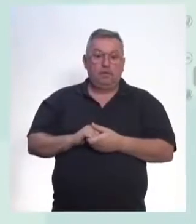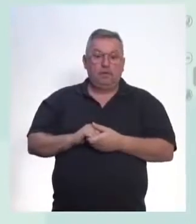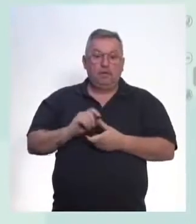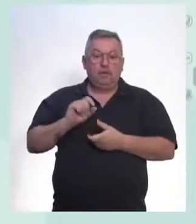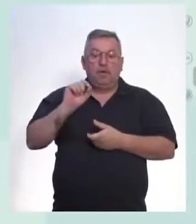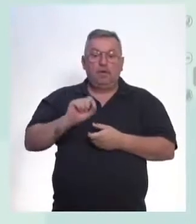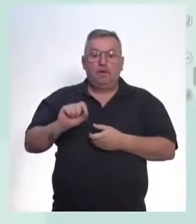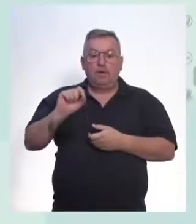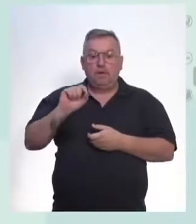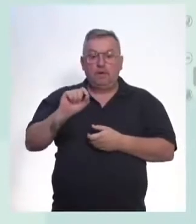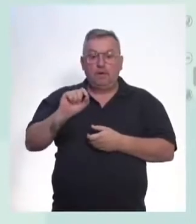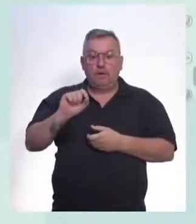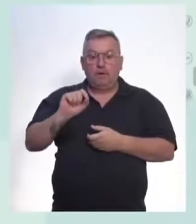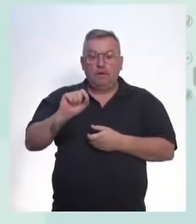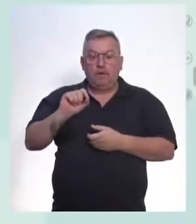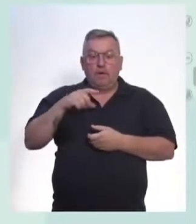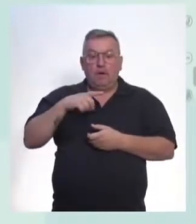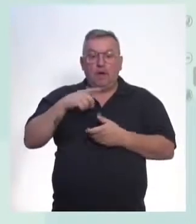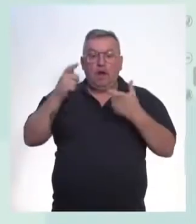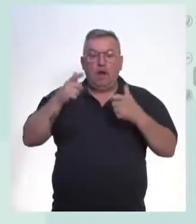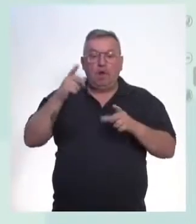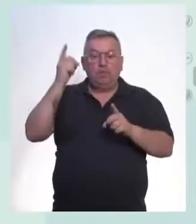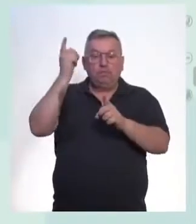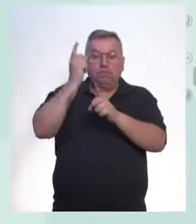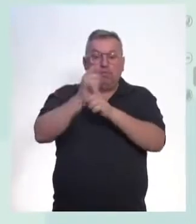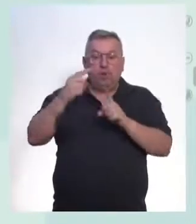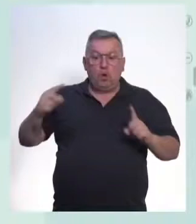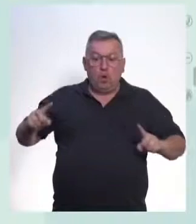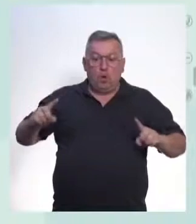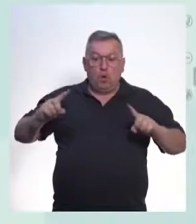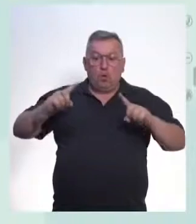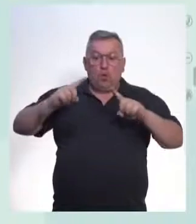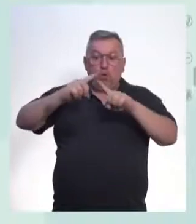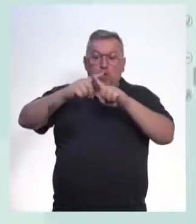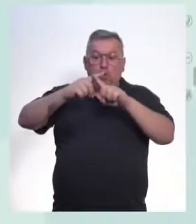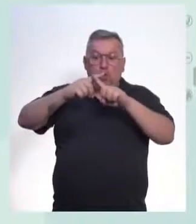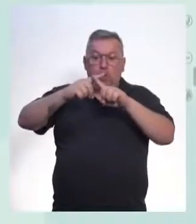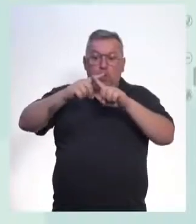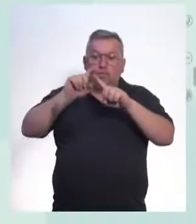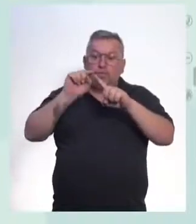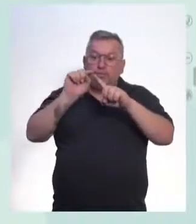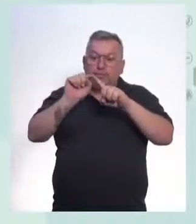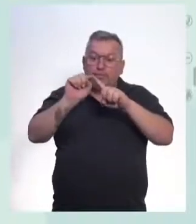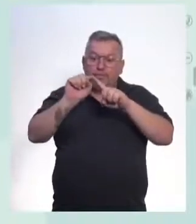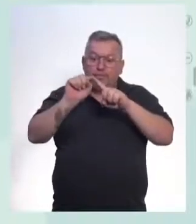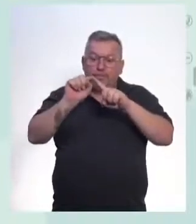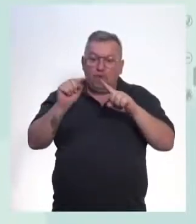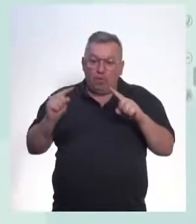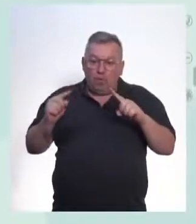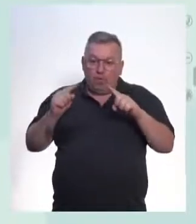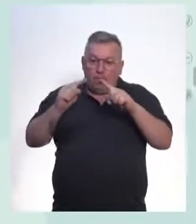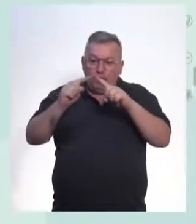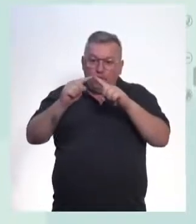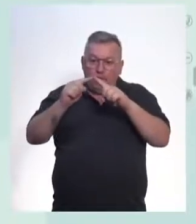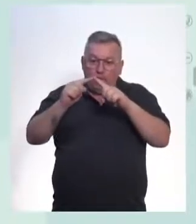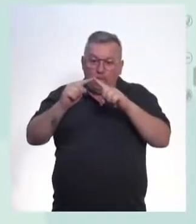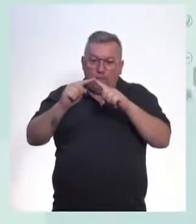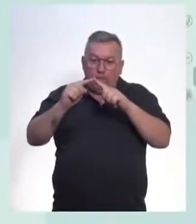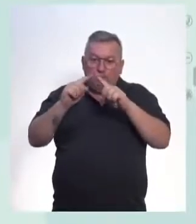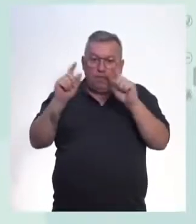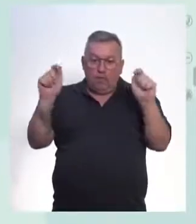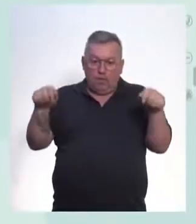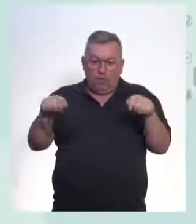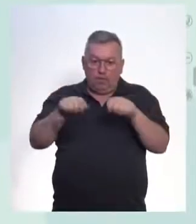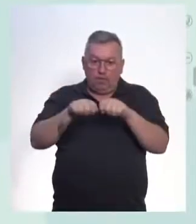vou fazer? Eu tenho que achar o cruzamento entre eles. Quando eu acho esse cruzamento aqui, o ponto de intersecção, que é o ponto